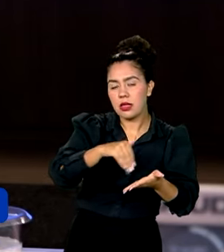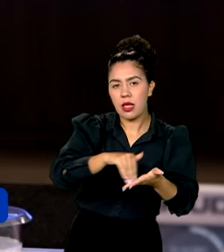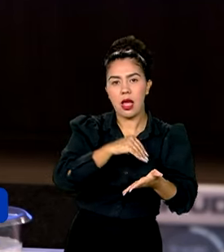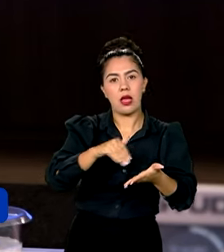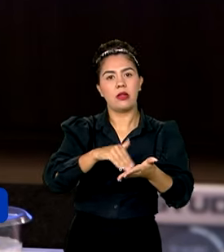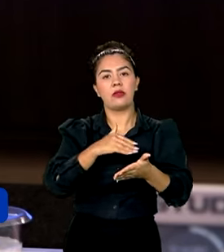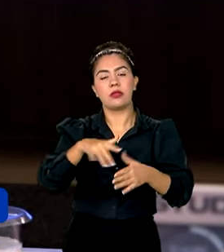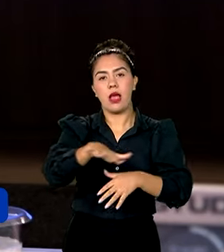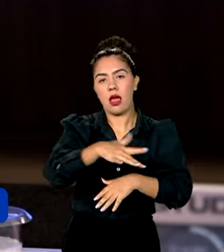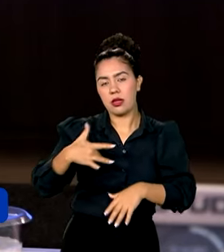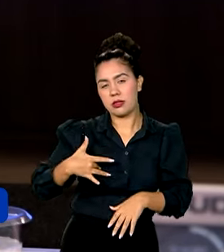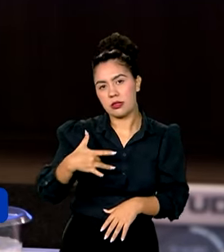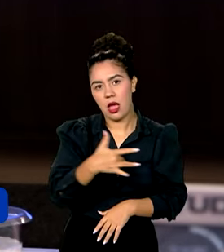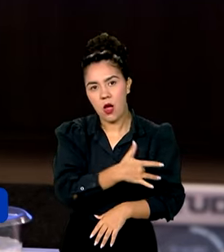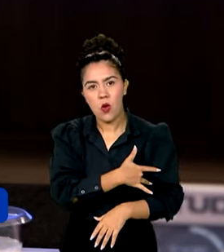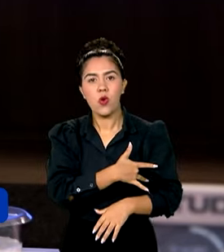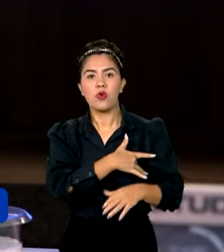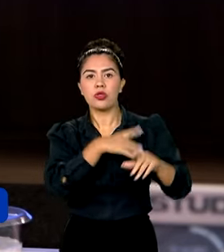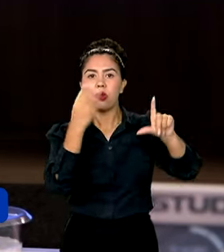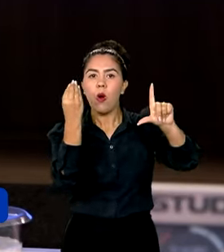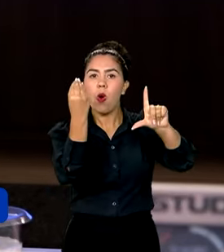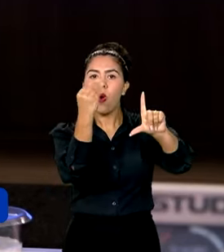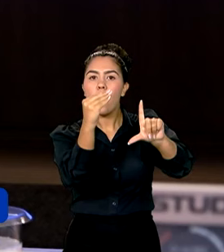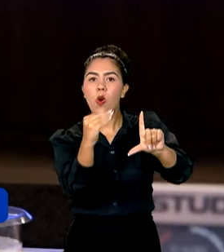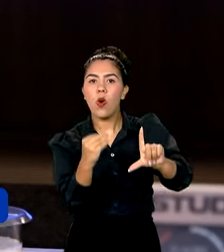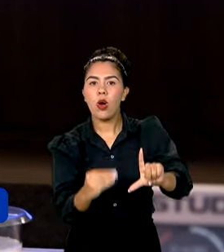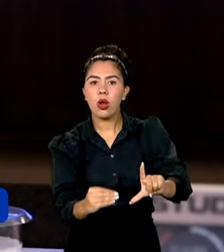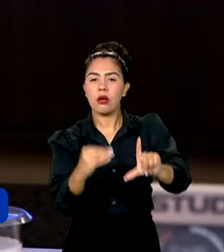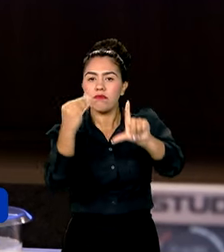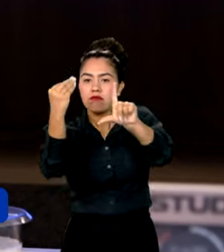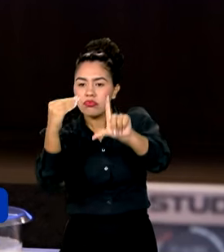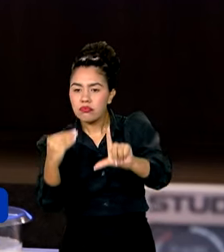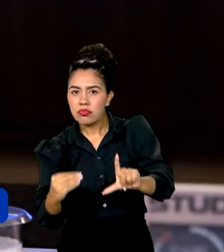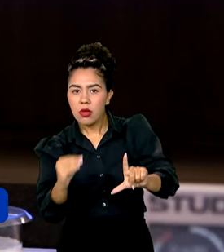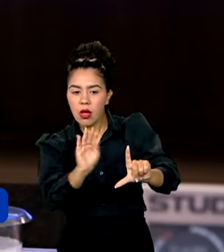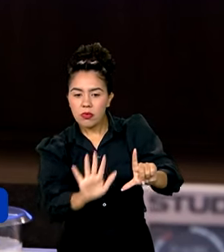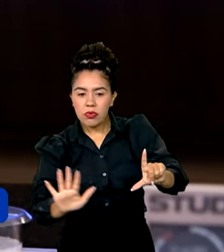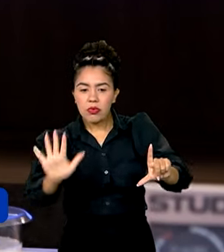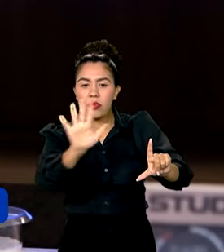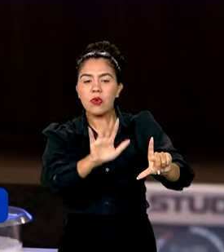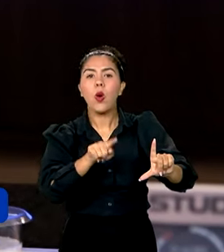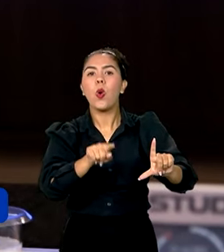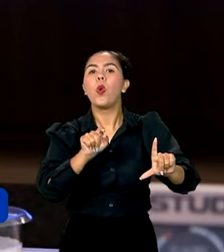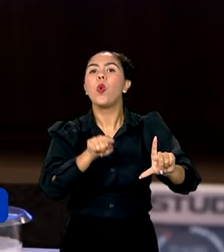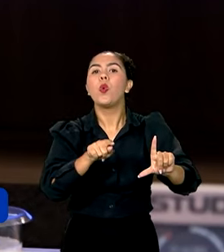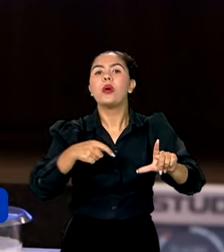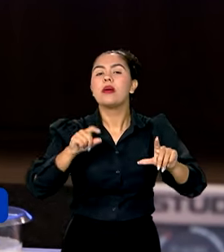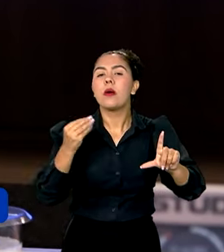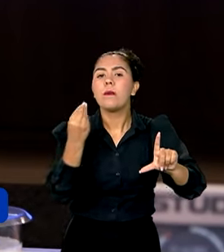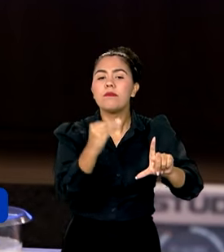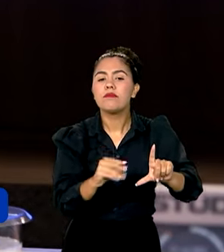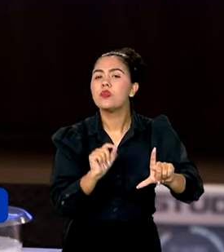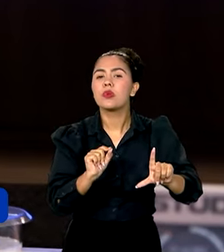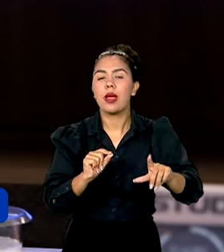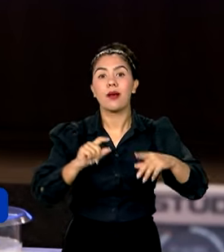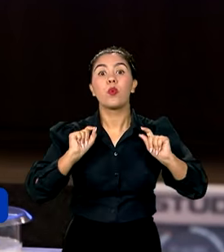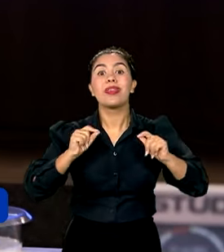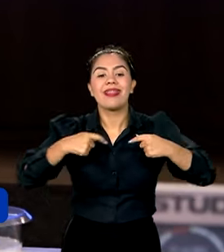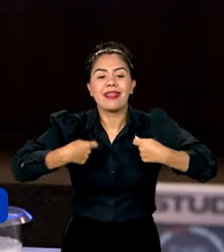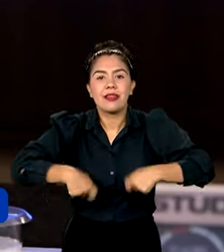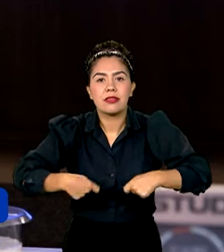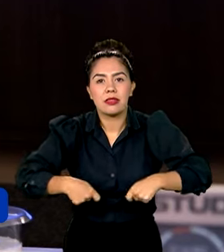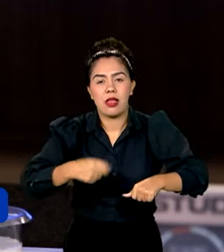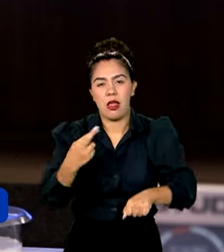eh apresentassem Quais são as suas necessidades da reconstrução então além de recursos financeiros é